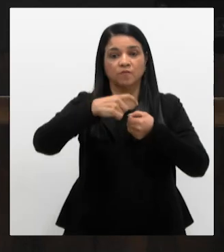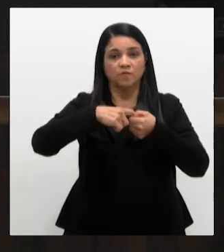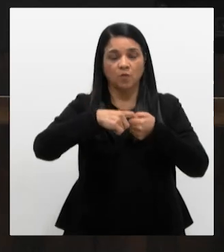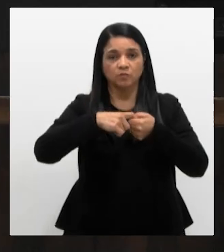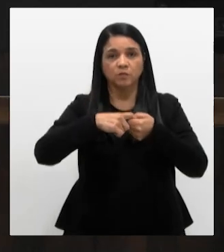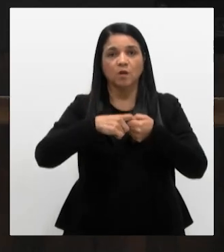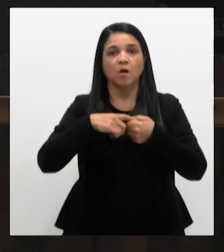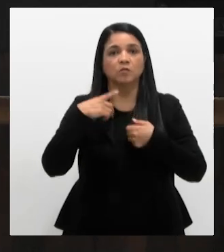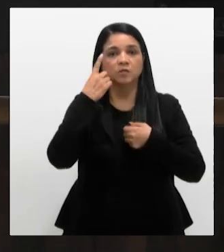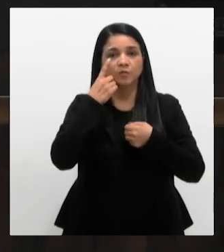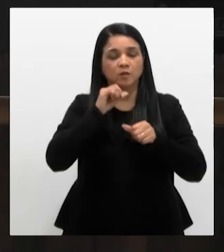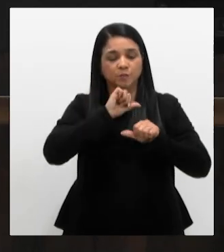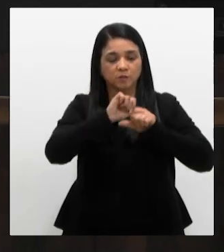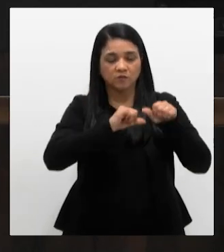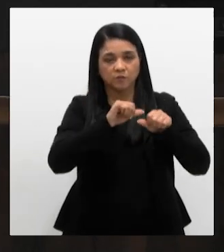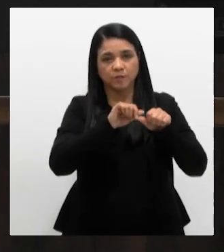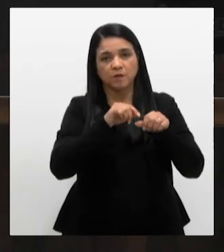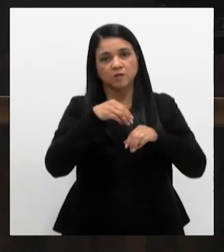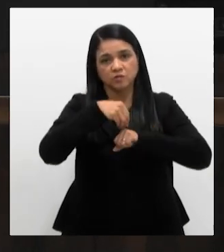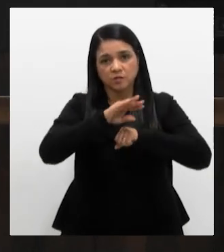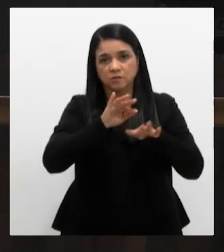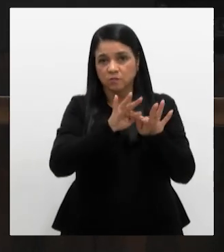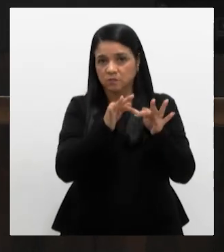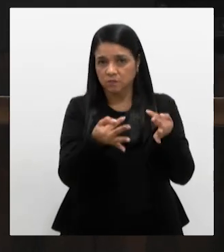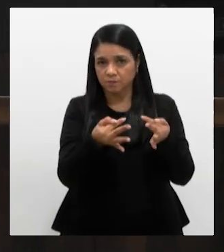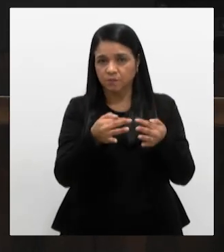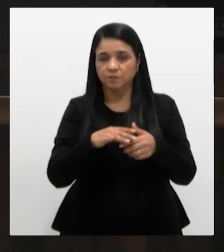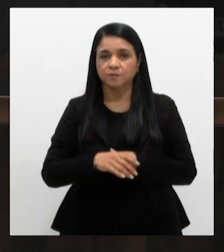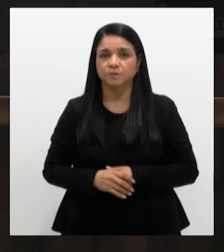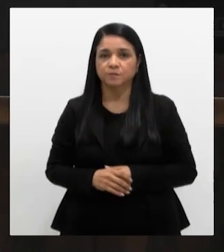para transformação em indicação simples.